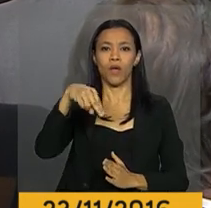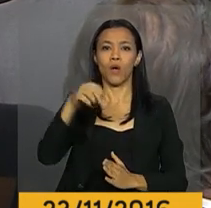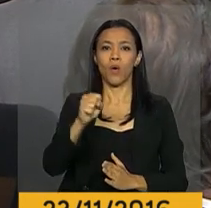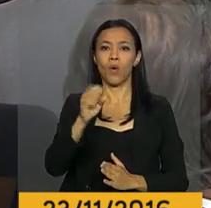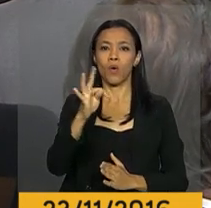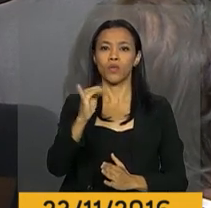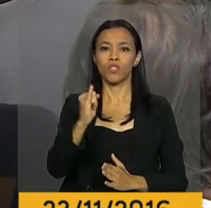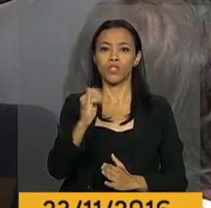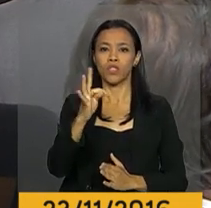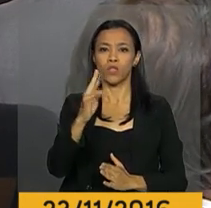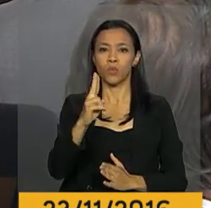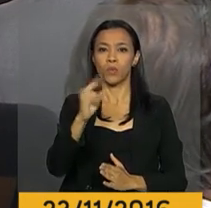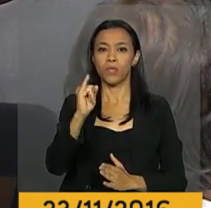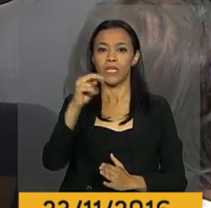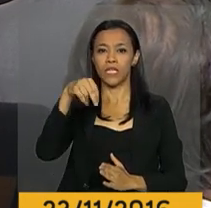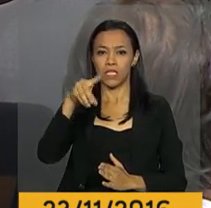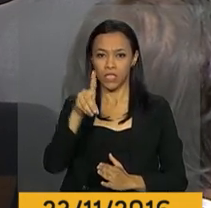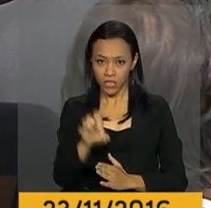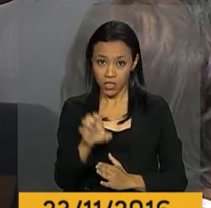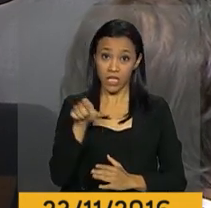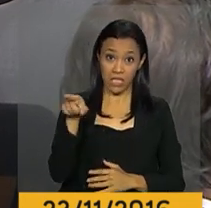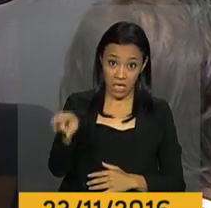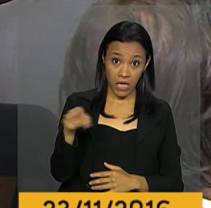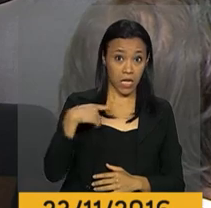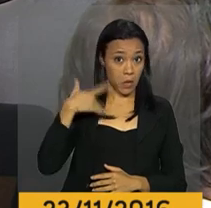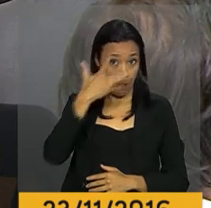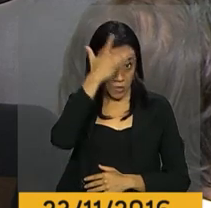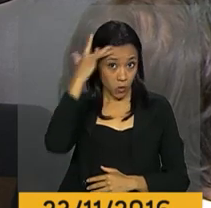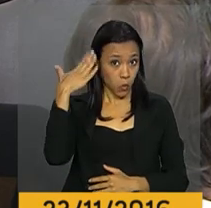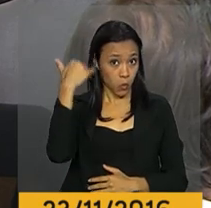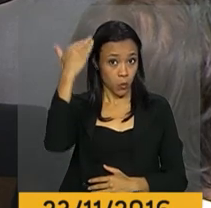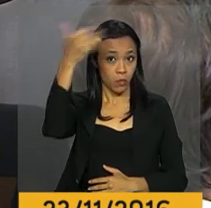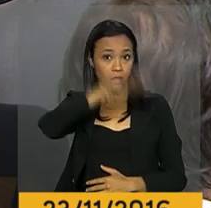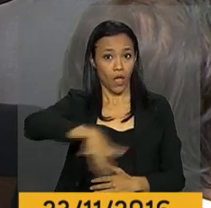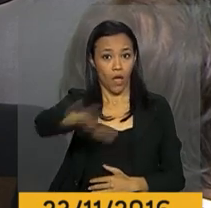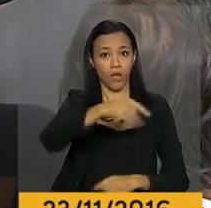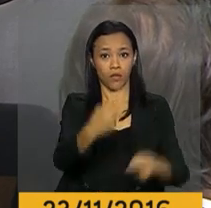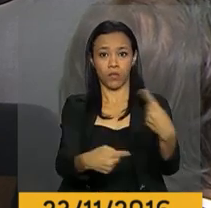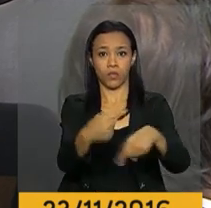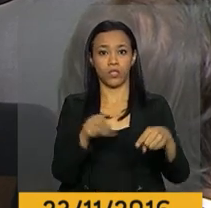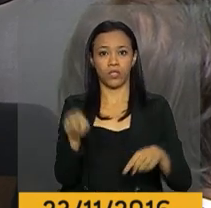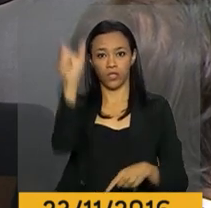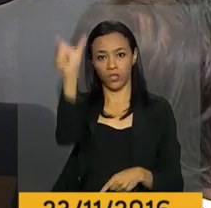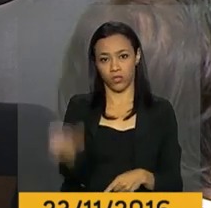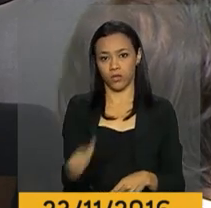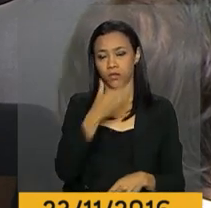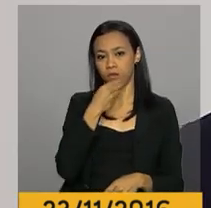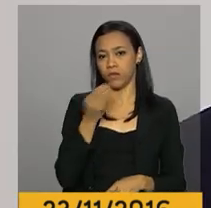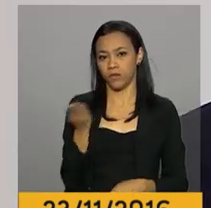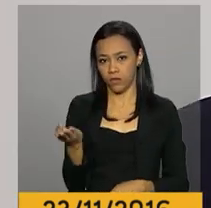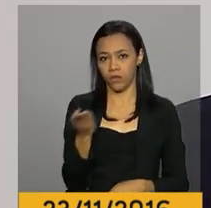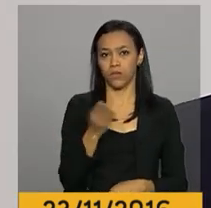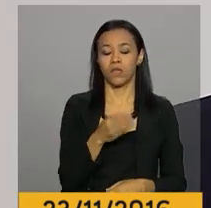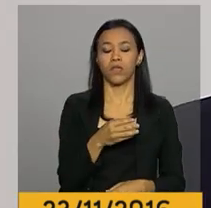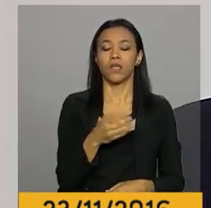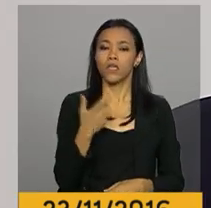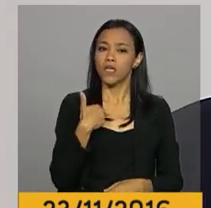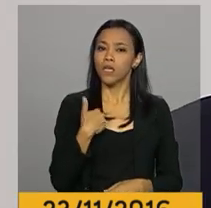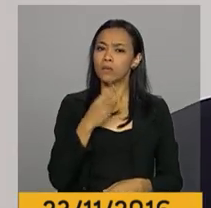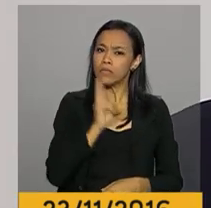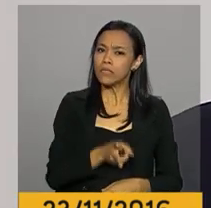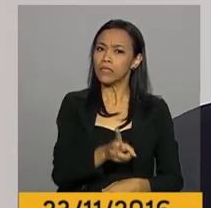figura da política nacional e muitas e muitas vezes eu acompanhava